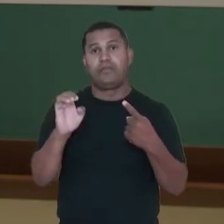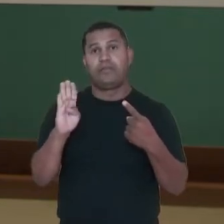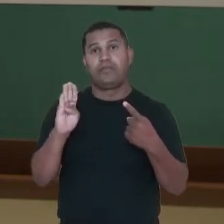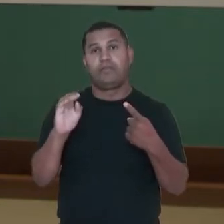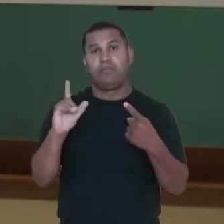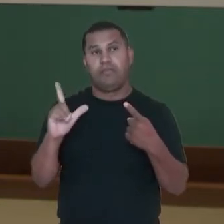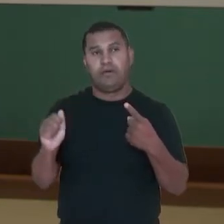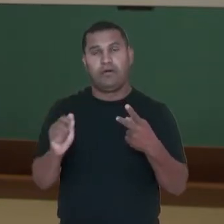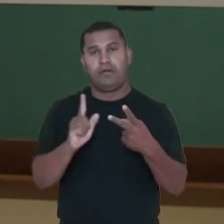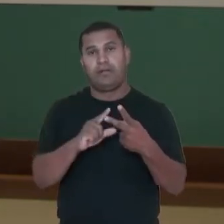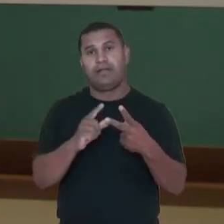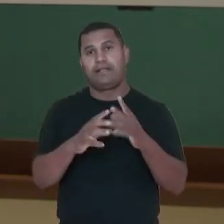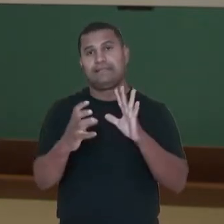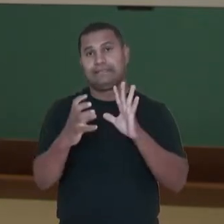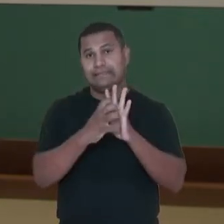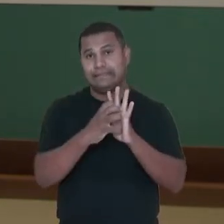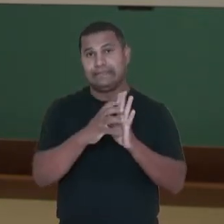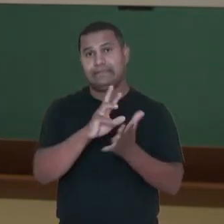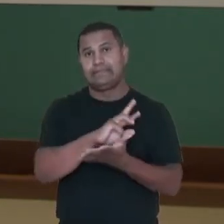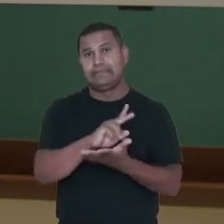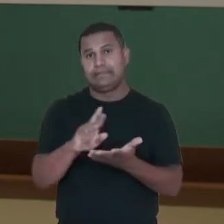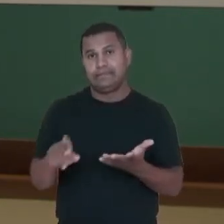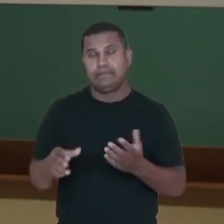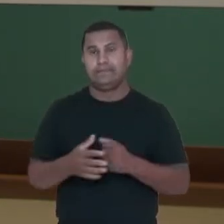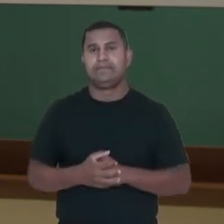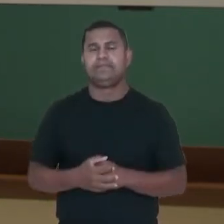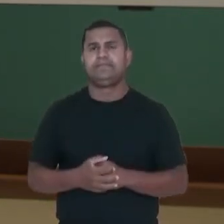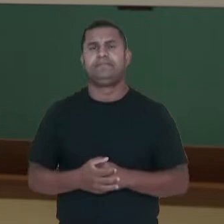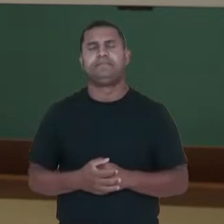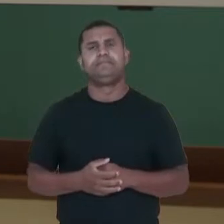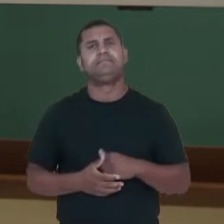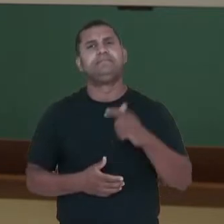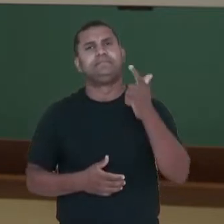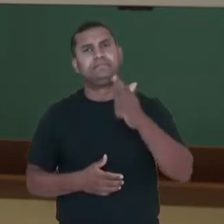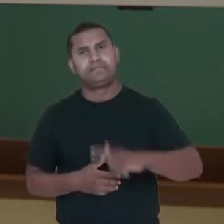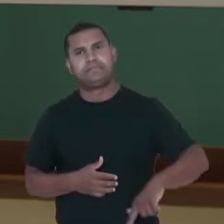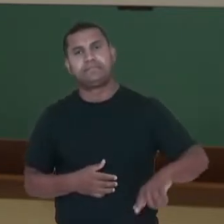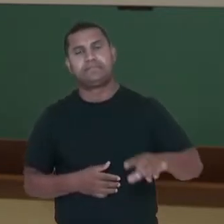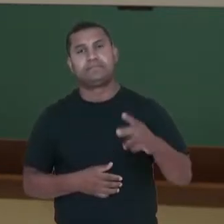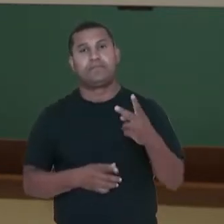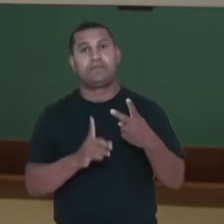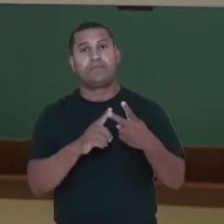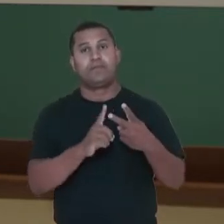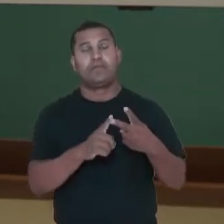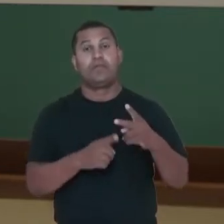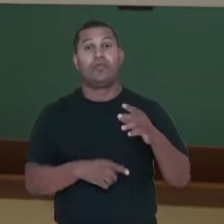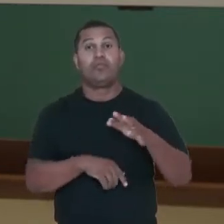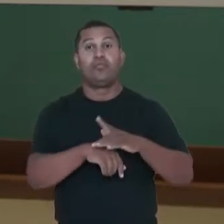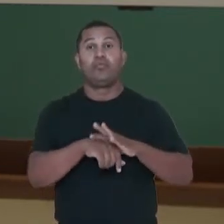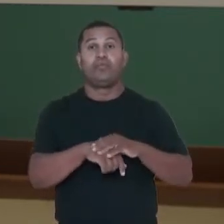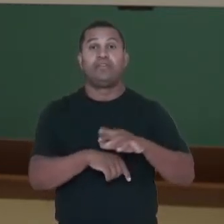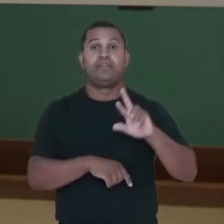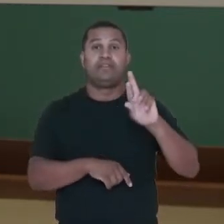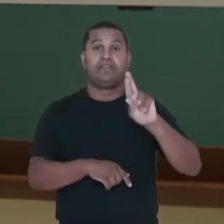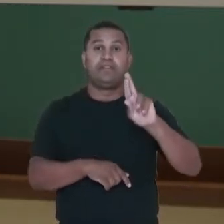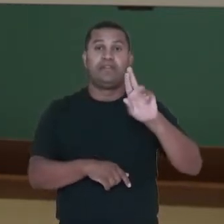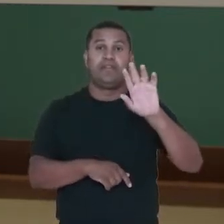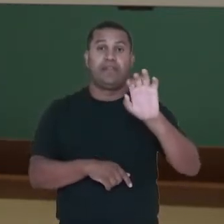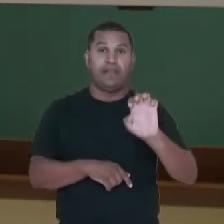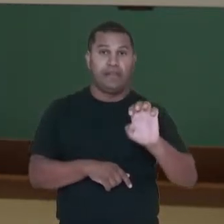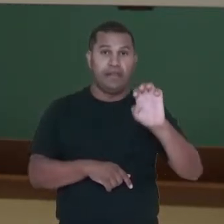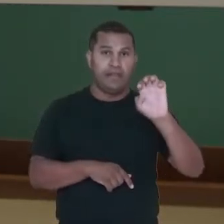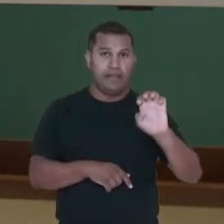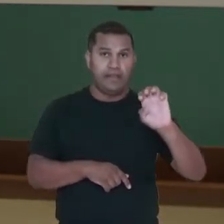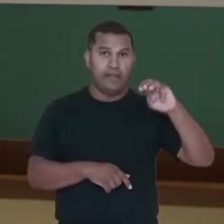emergentes. Agora, doenças reemergentes. O que são doenças reemergentes? São aquelas que existiam